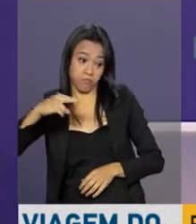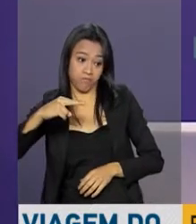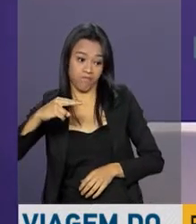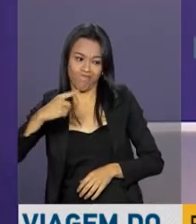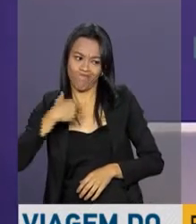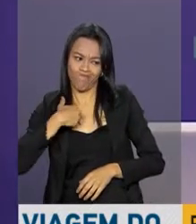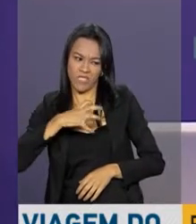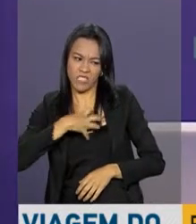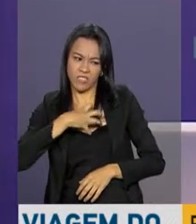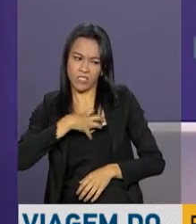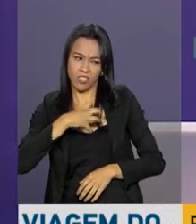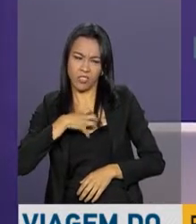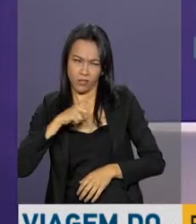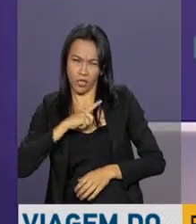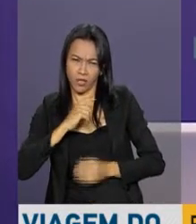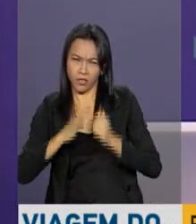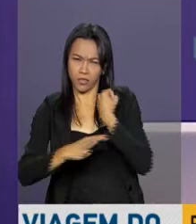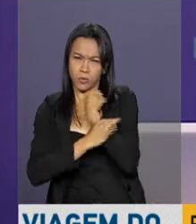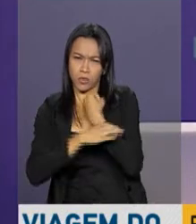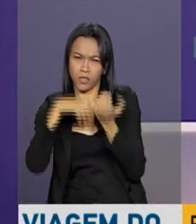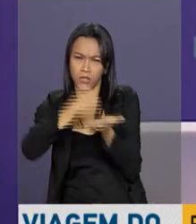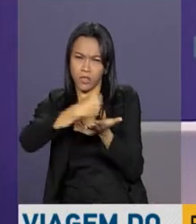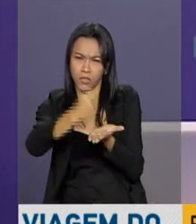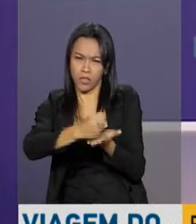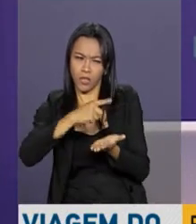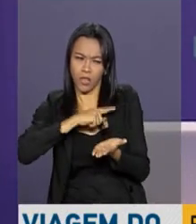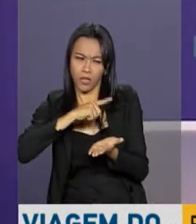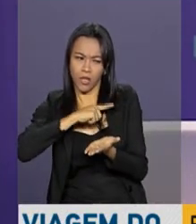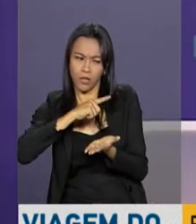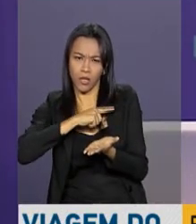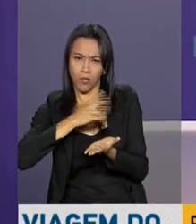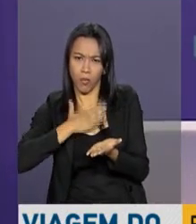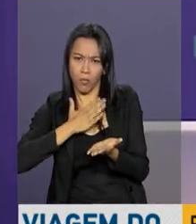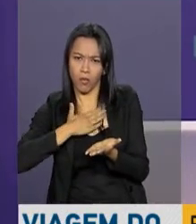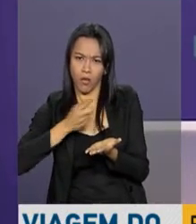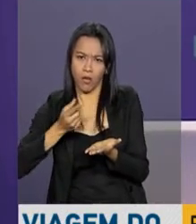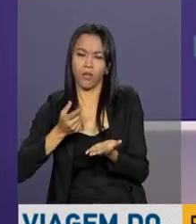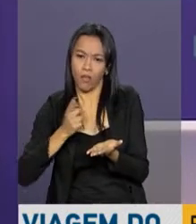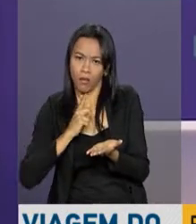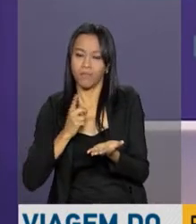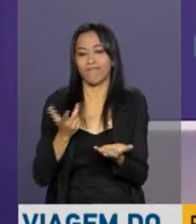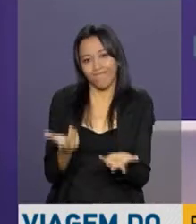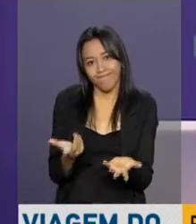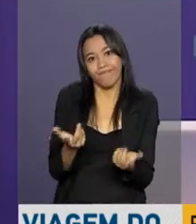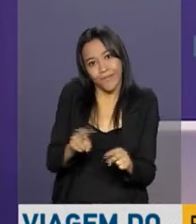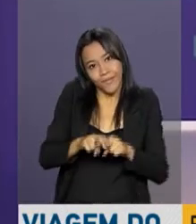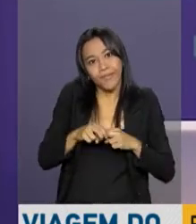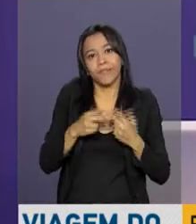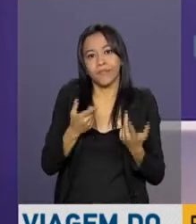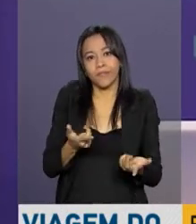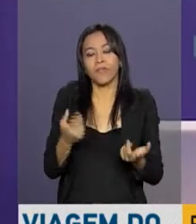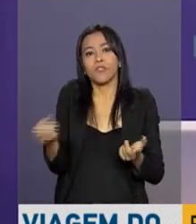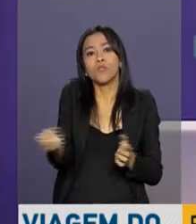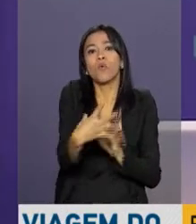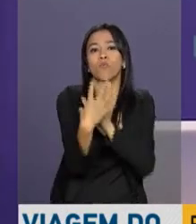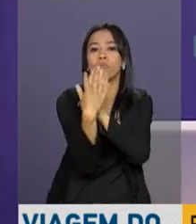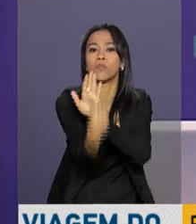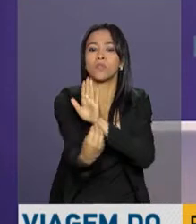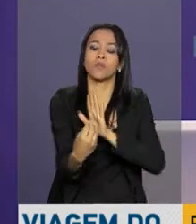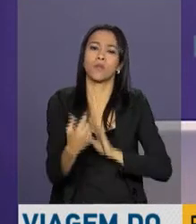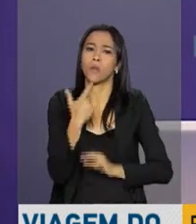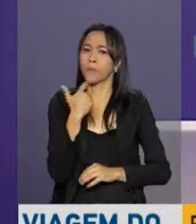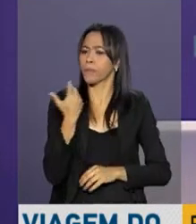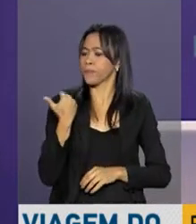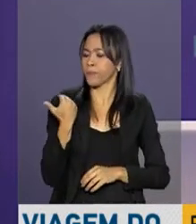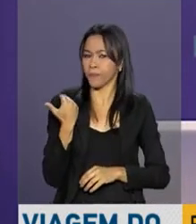a segurança jurídica para o seu investimento. E é com esta nova modelagem que há poucos